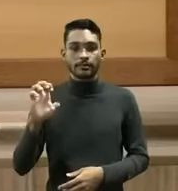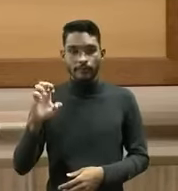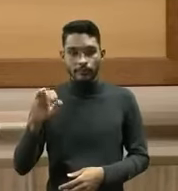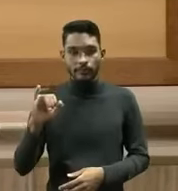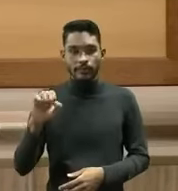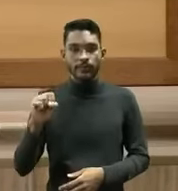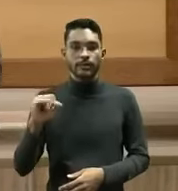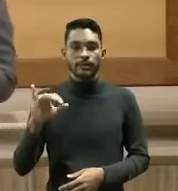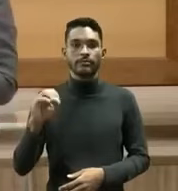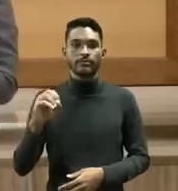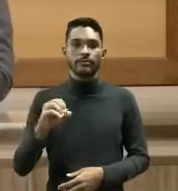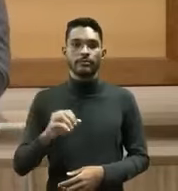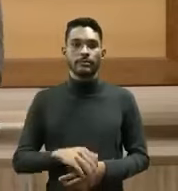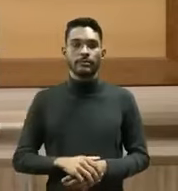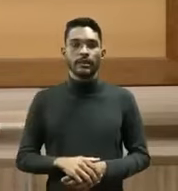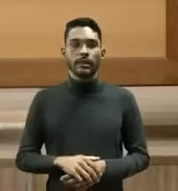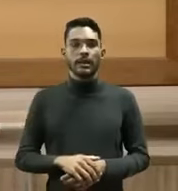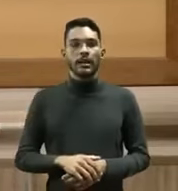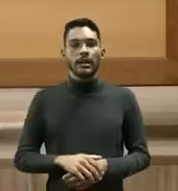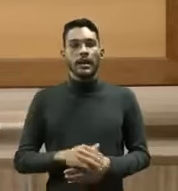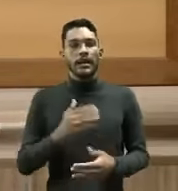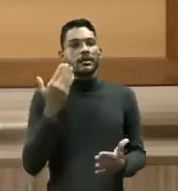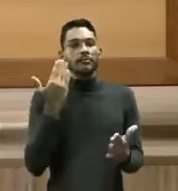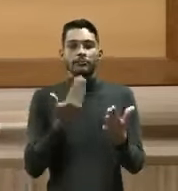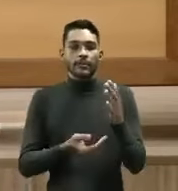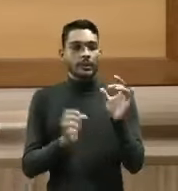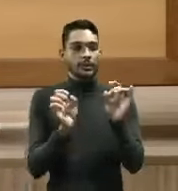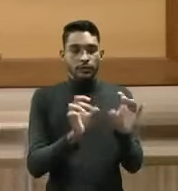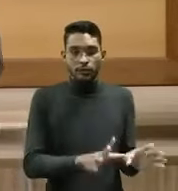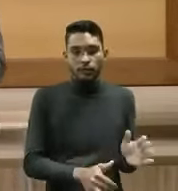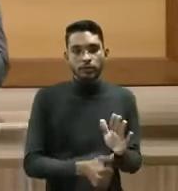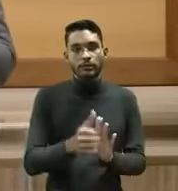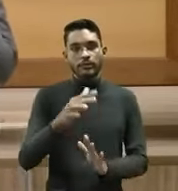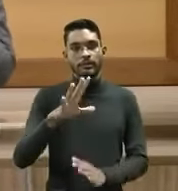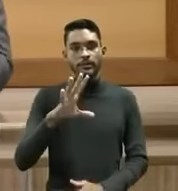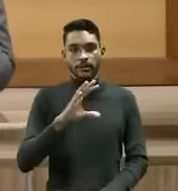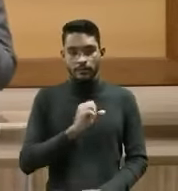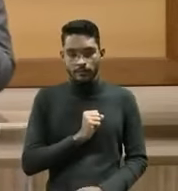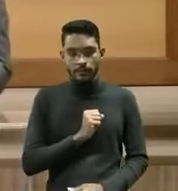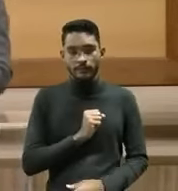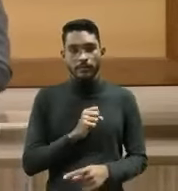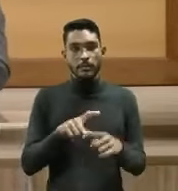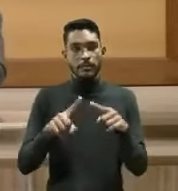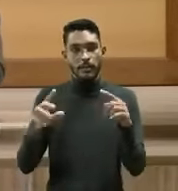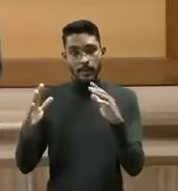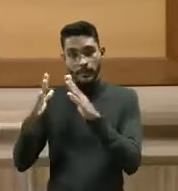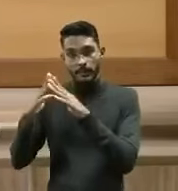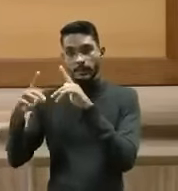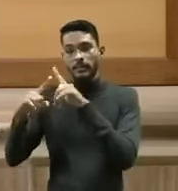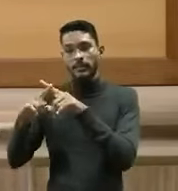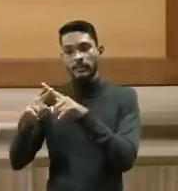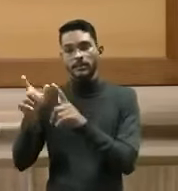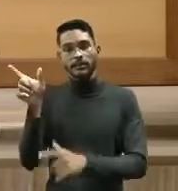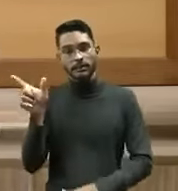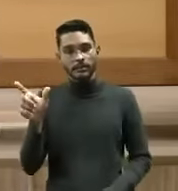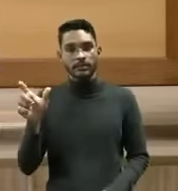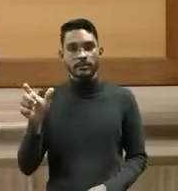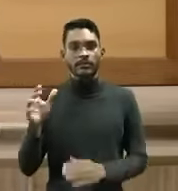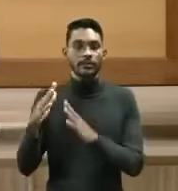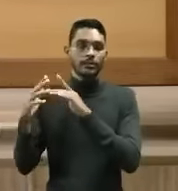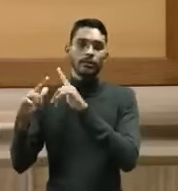problemas agora essa igreja de la odiceia ela não tem nenhuma acusação no sentido de ser